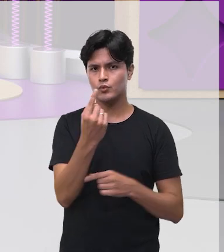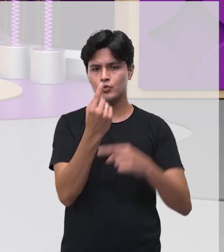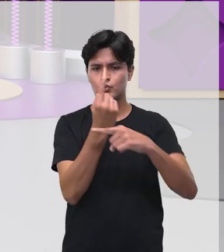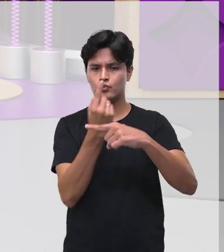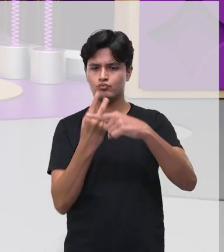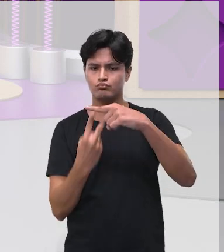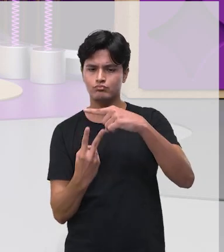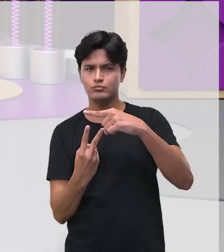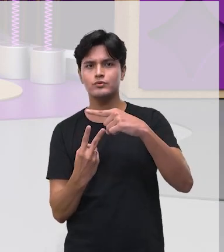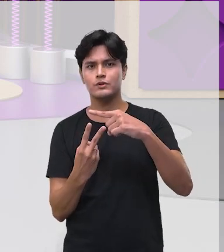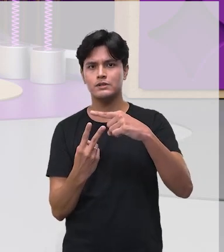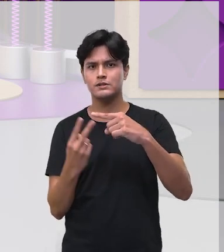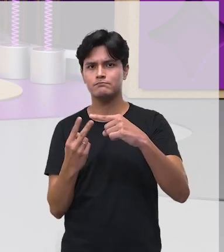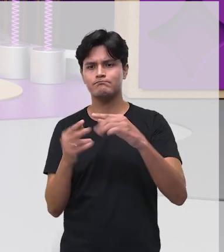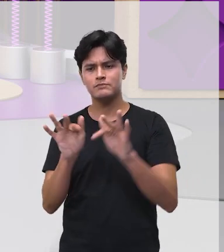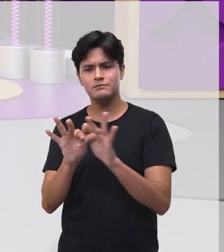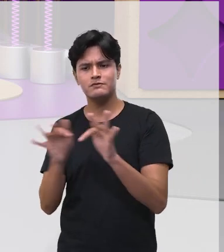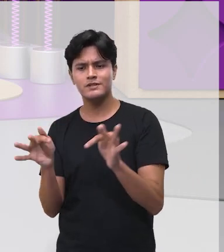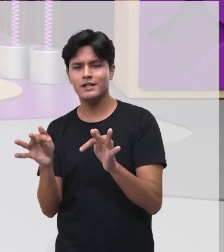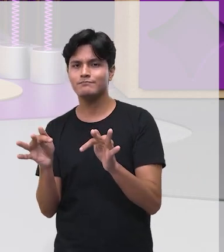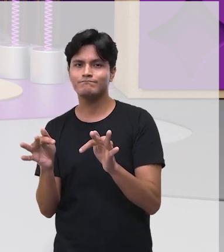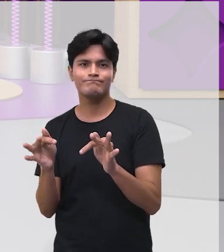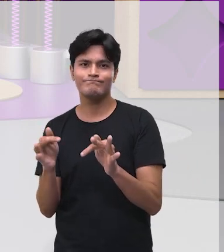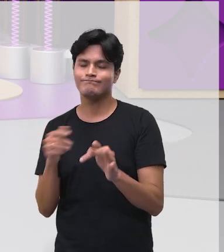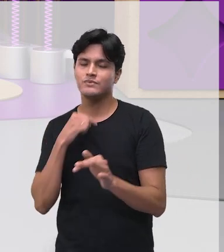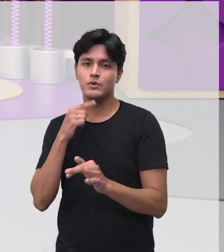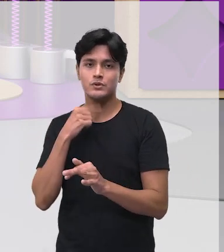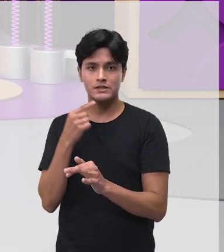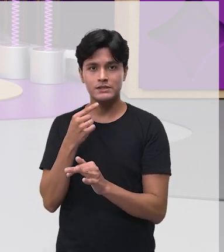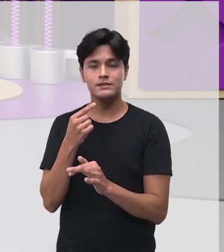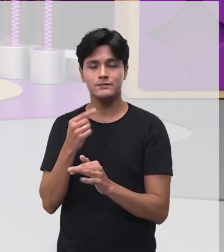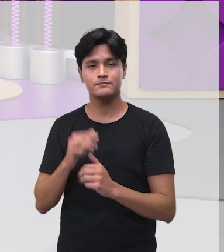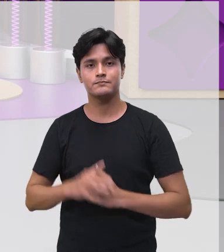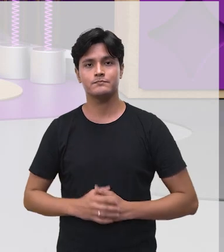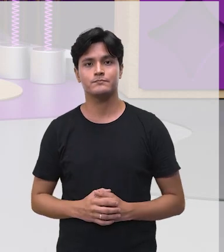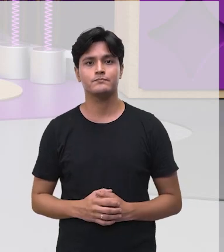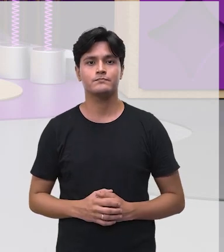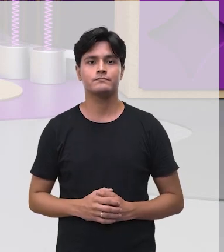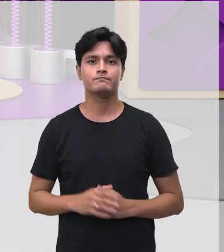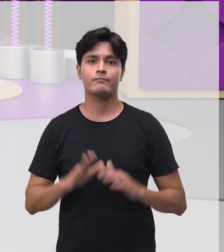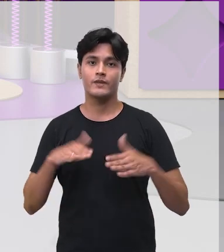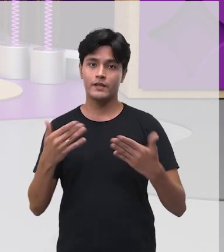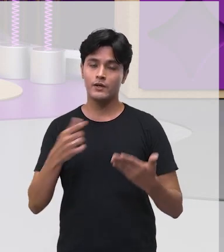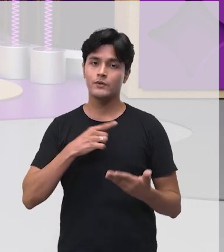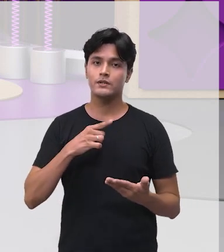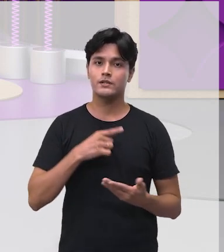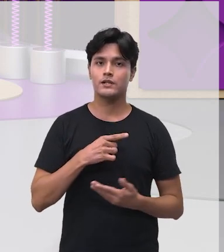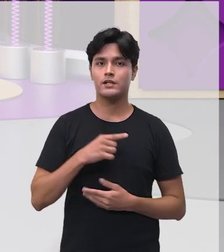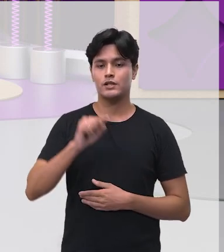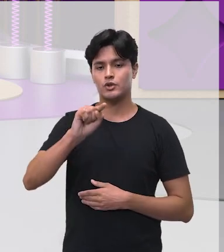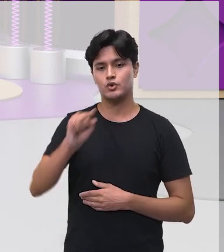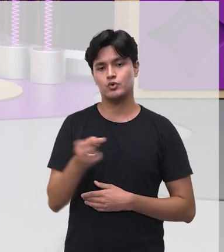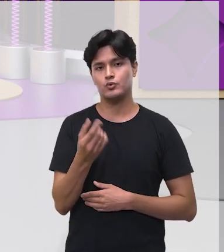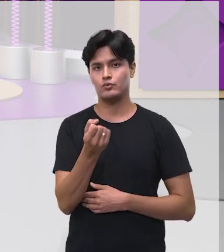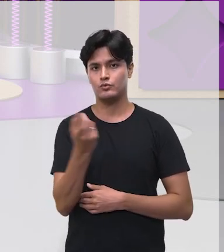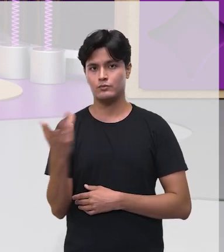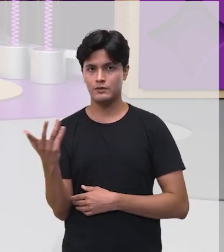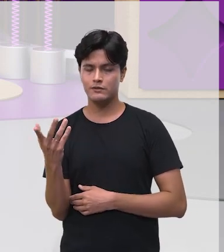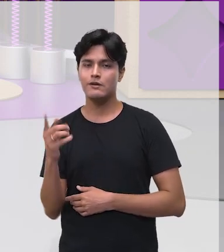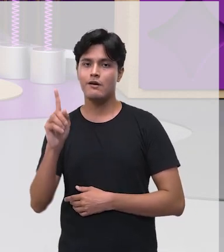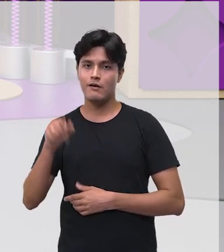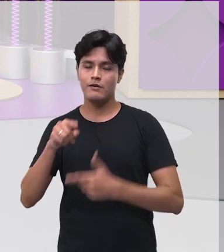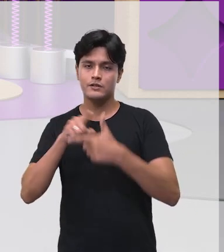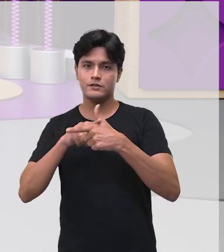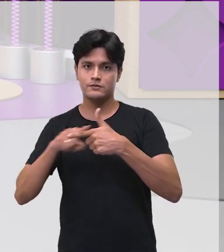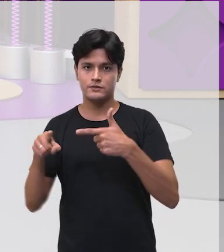fração que eu não consigo mais dividir por nada, tá? Aí eu tenho o número decimal, que é justamente essa divisão de